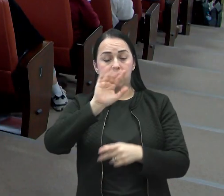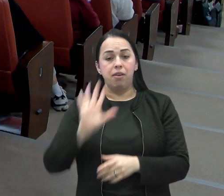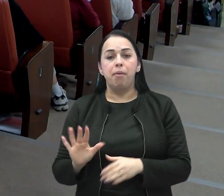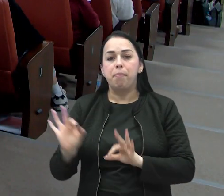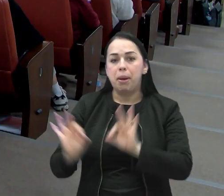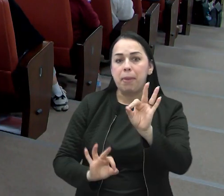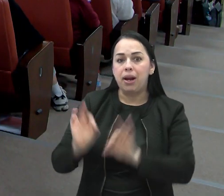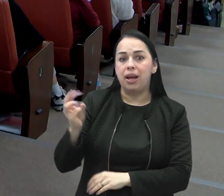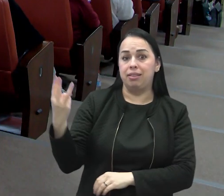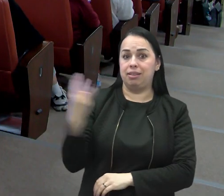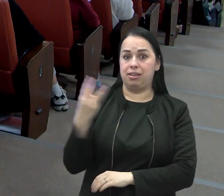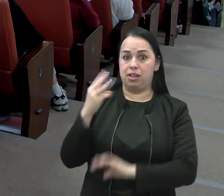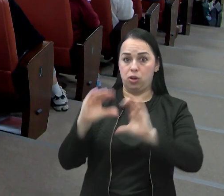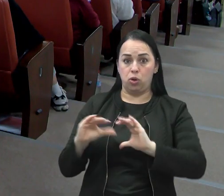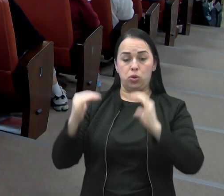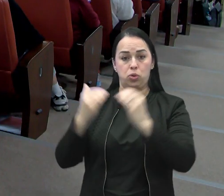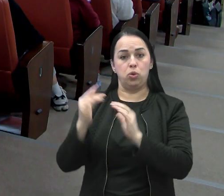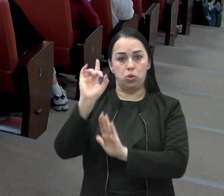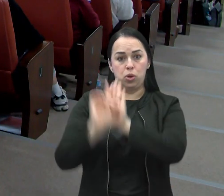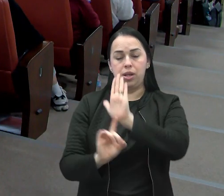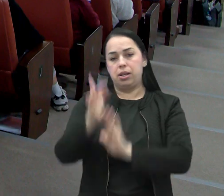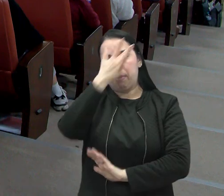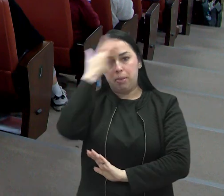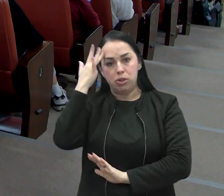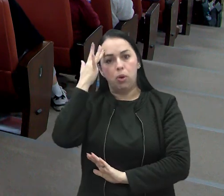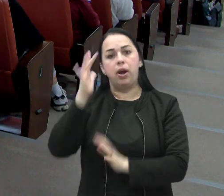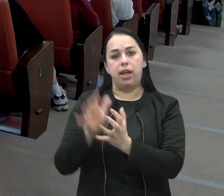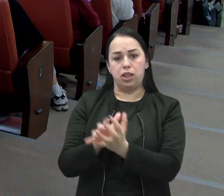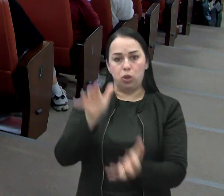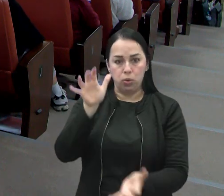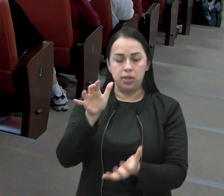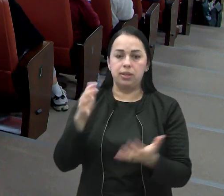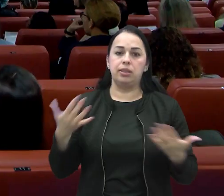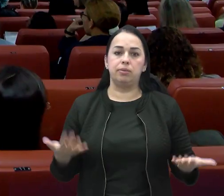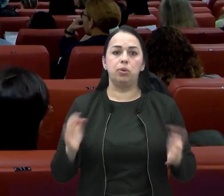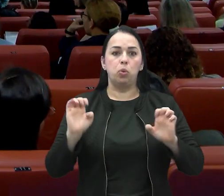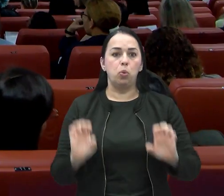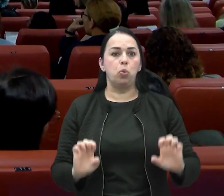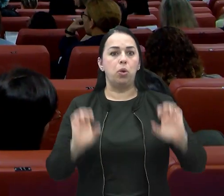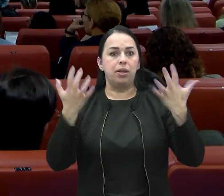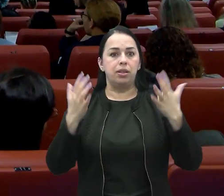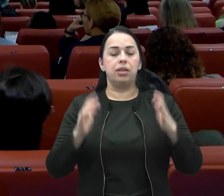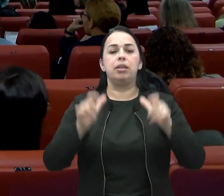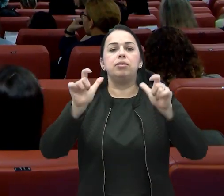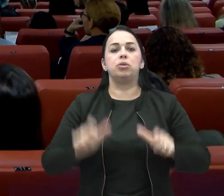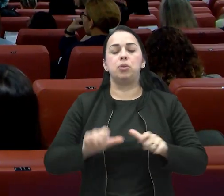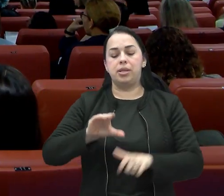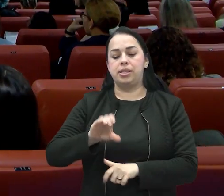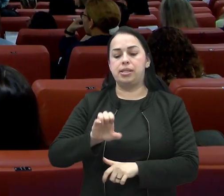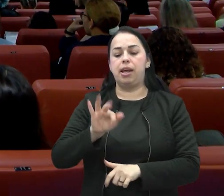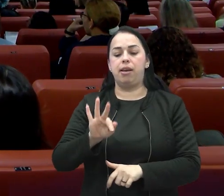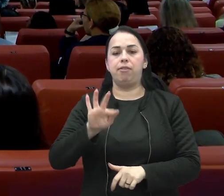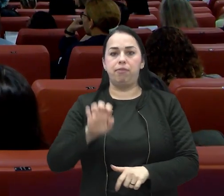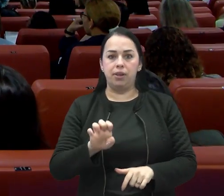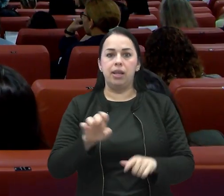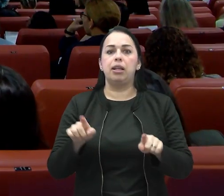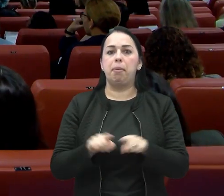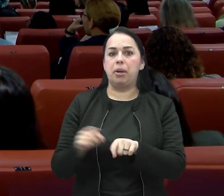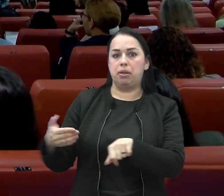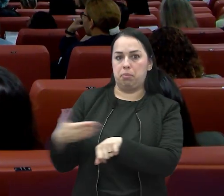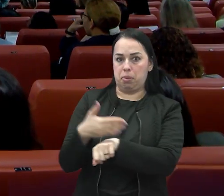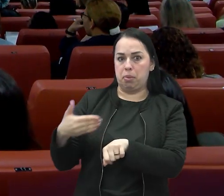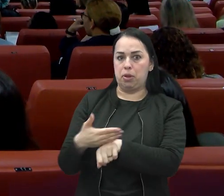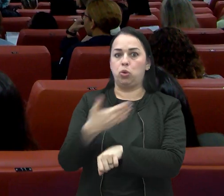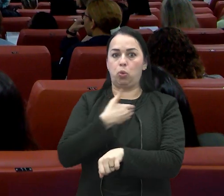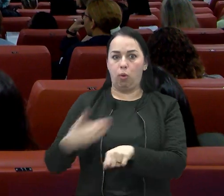realizou a terceira Conferência Municipal dos Direitos da Pessoa Idosa. O evento, realizado no CEF, contou com a presença